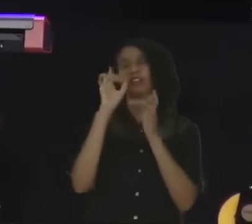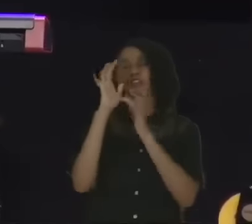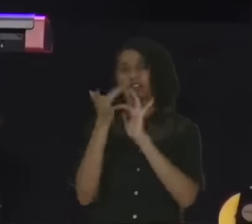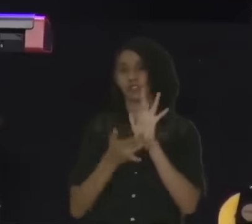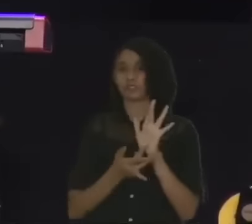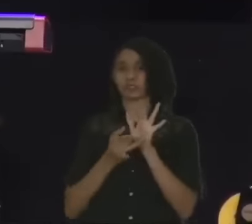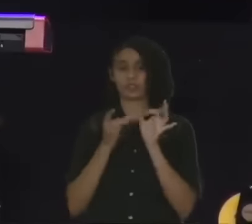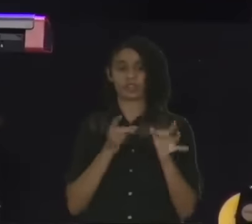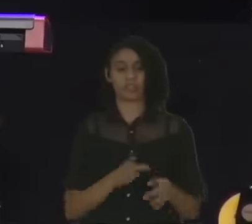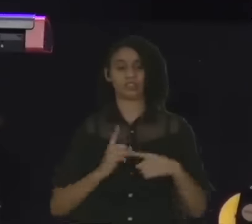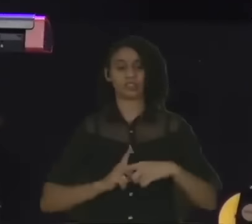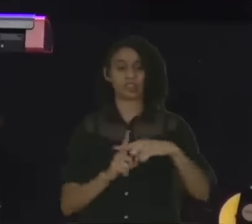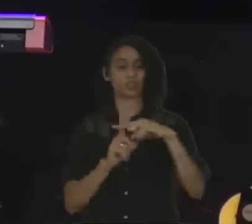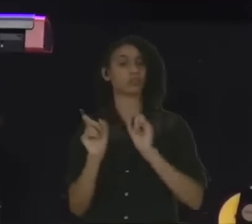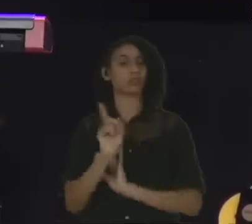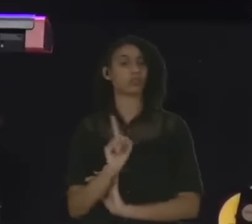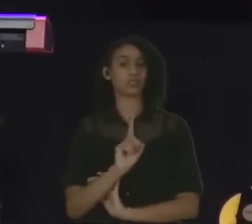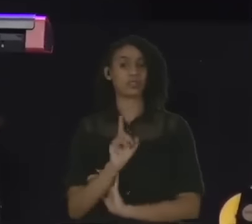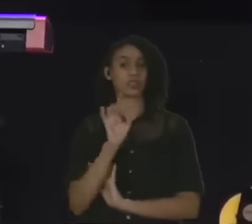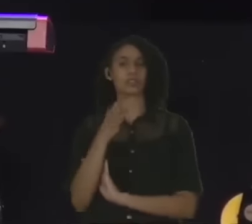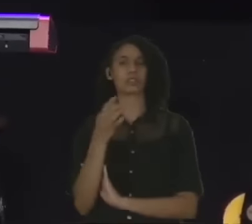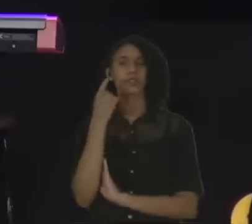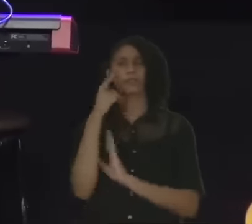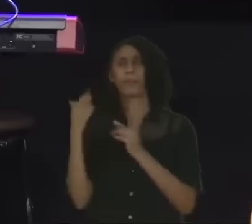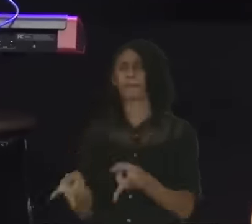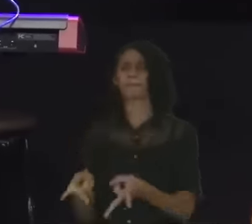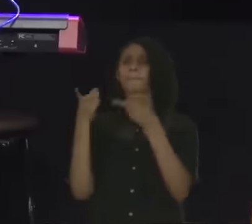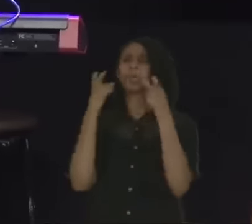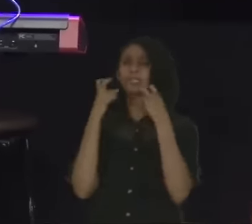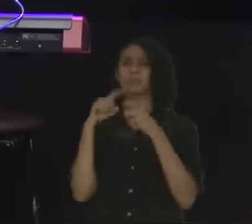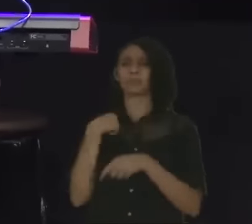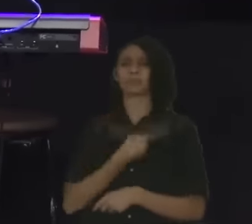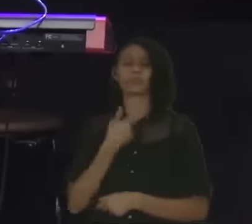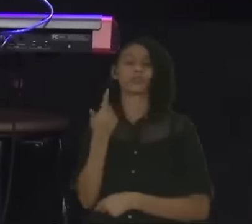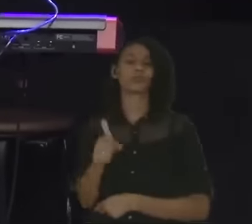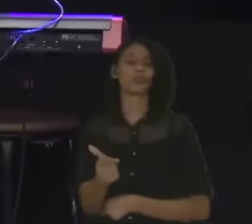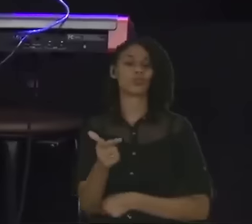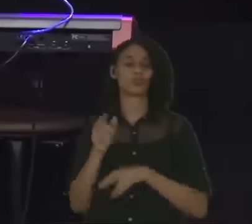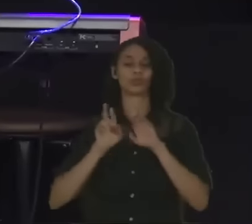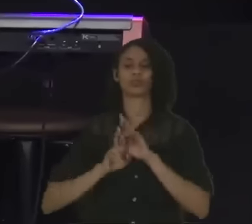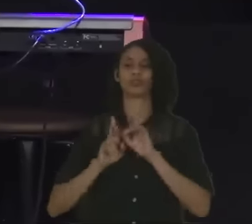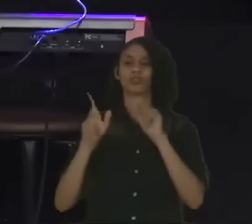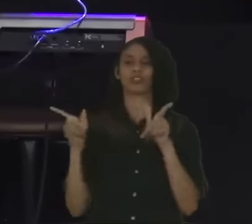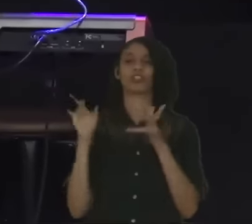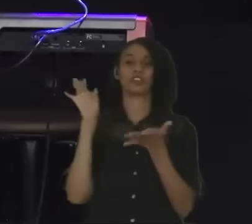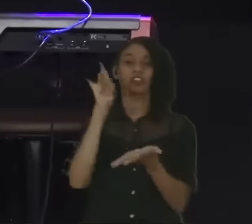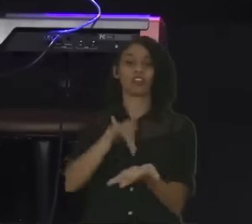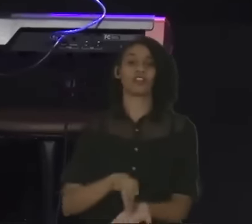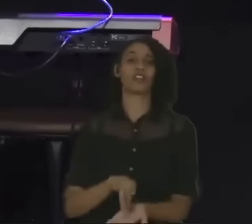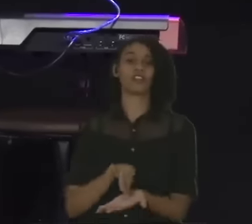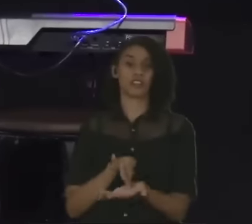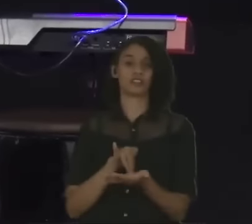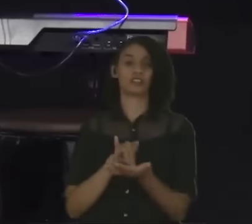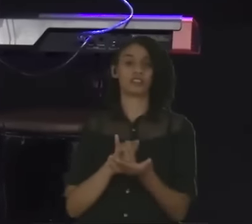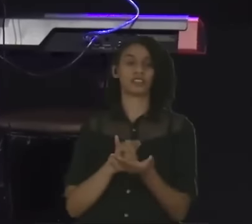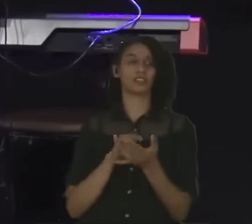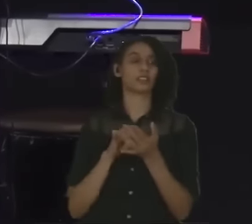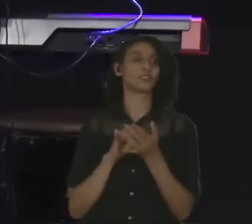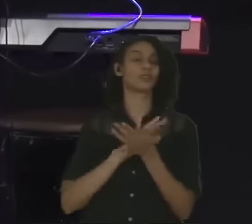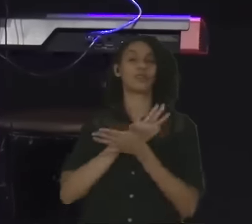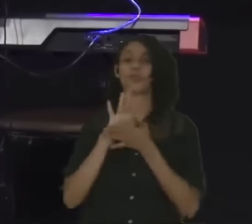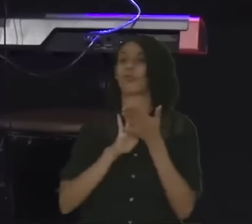não é só uma senso de perspectiva que às vezes a gente tem completamente distorcida da realidade é nada junto dos